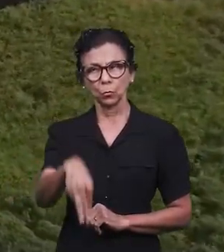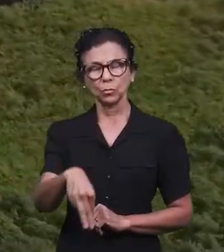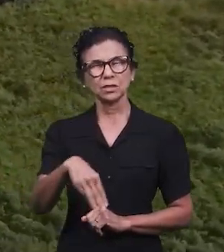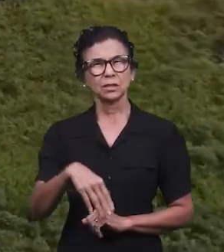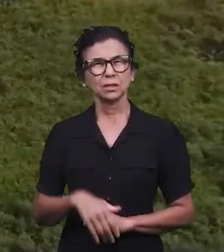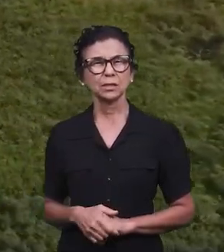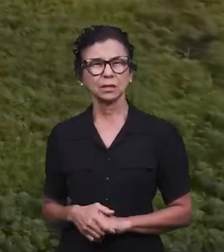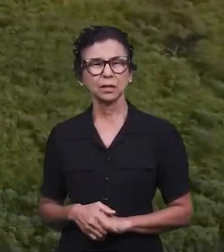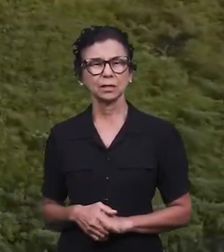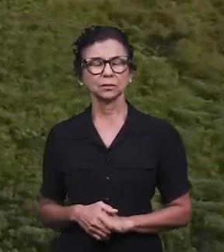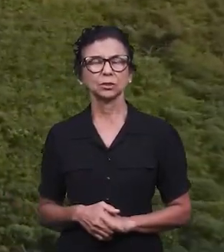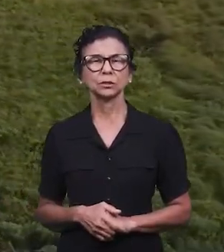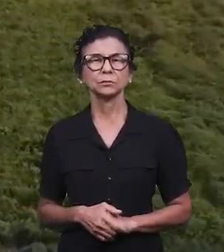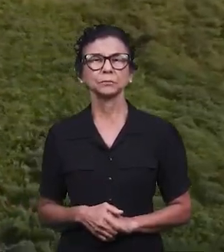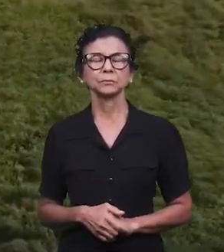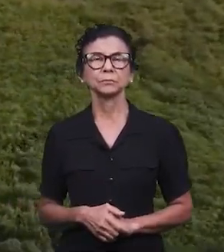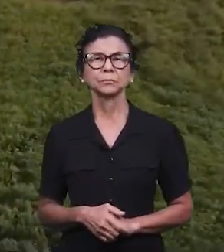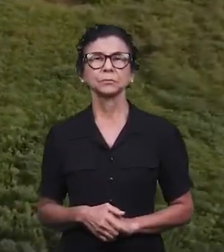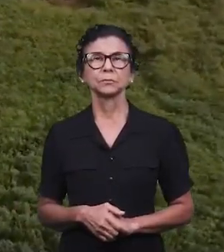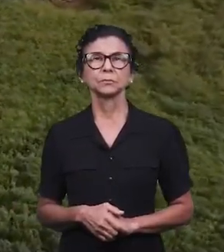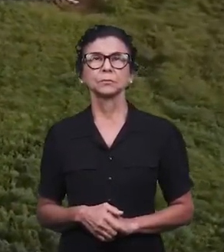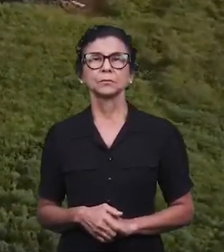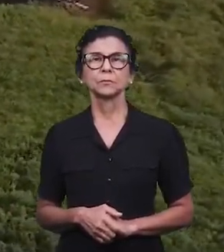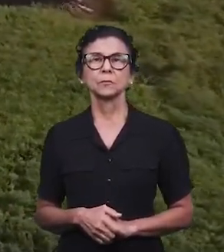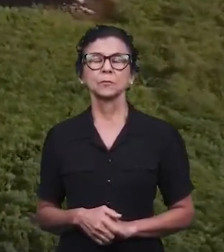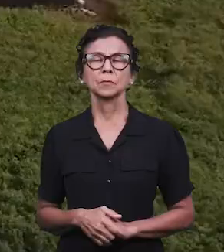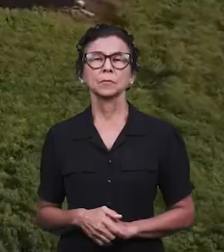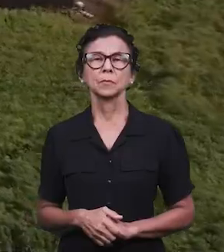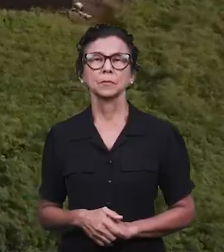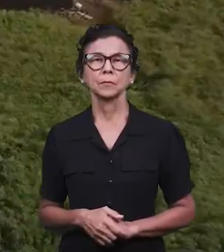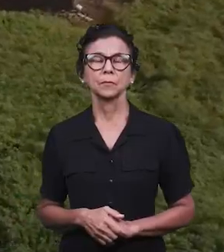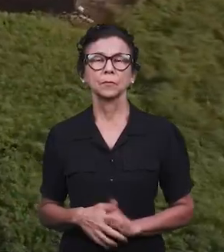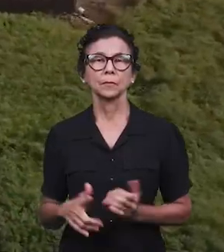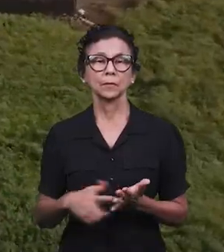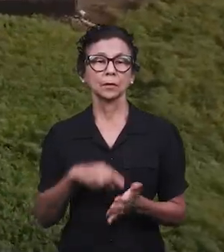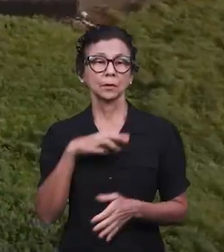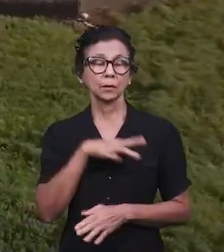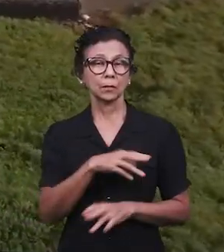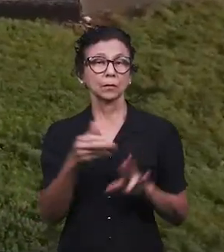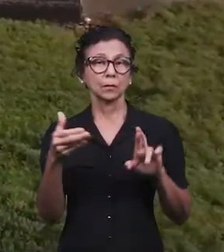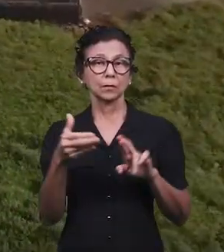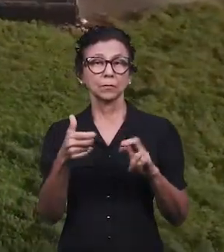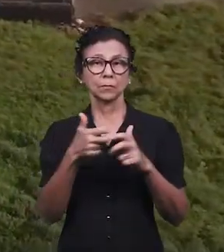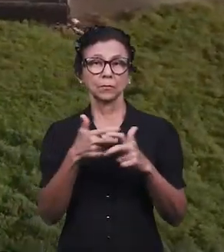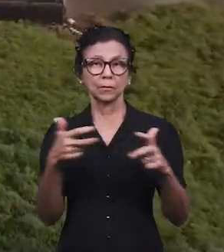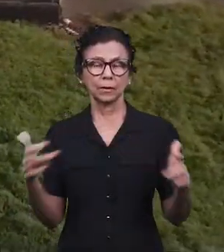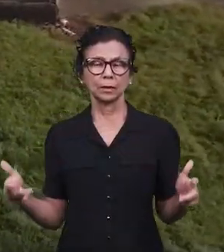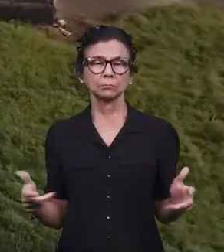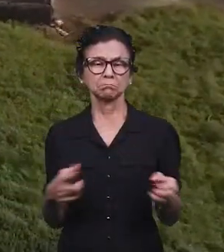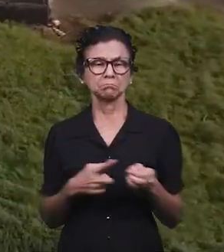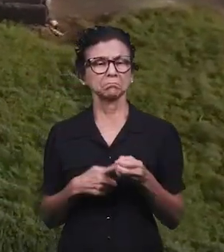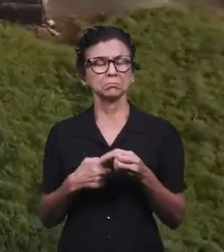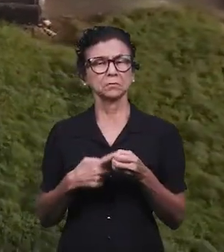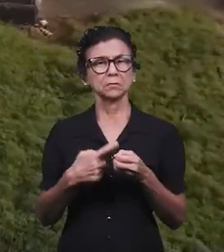que no Evangelho de Mateus haverá várias referências. Quais eram as atividades dessa